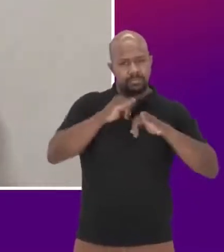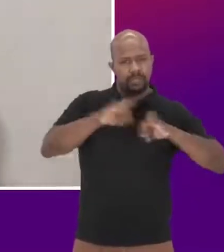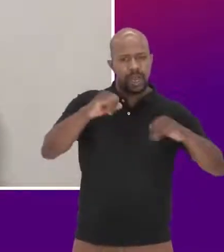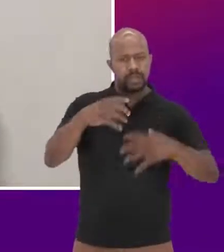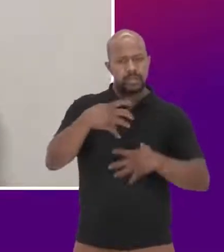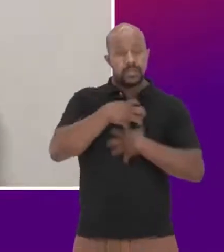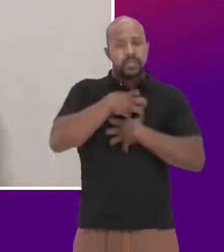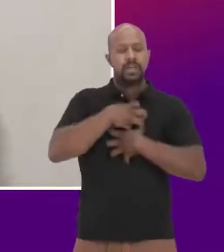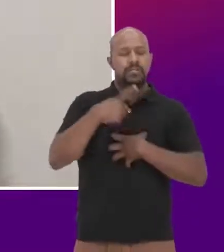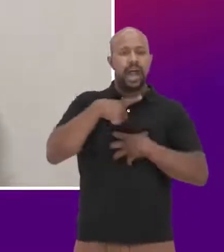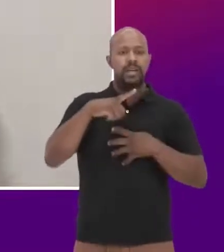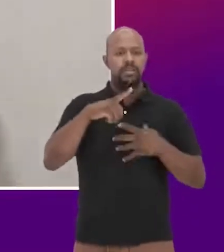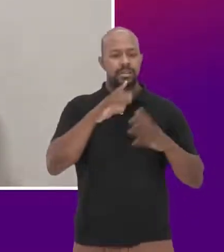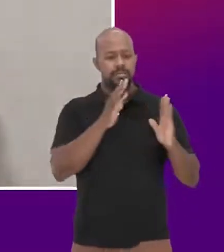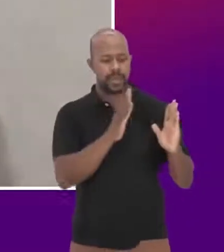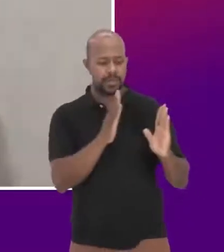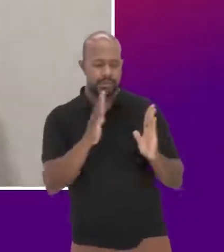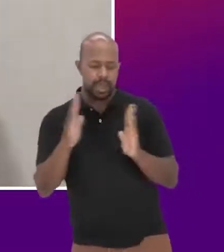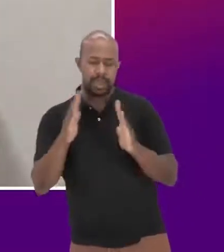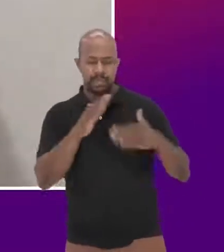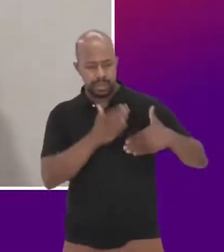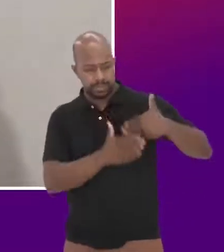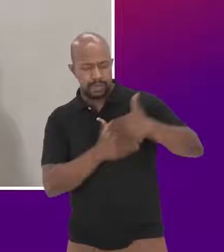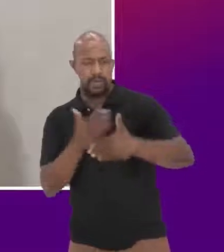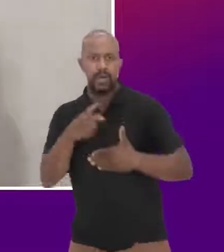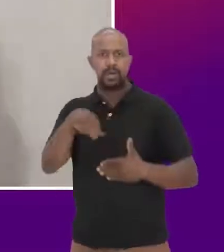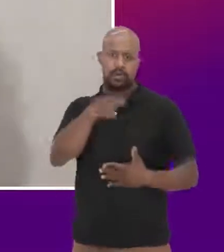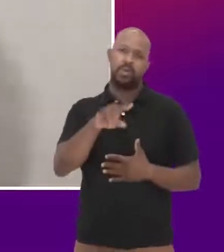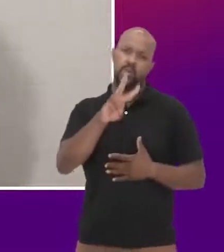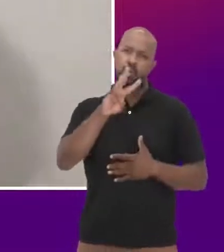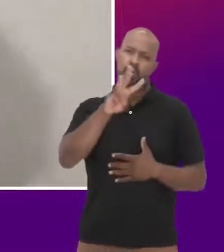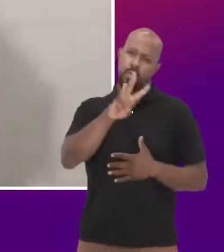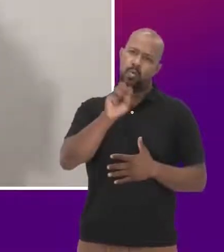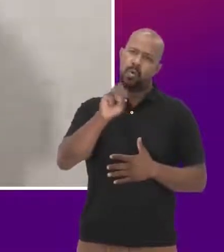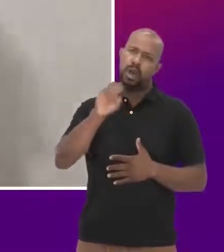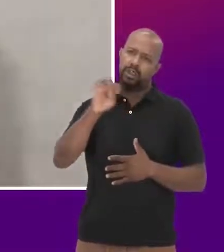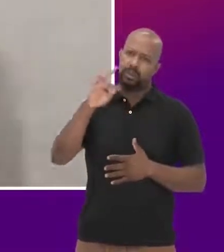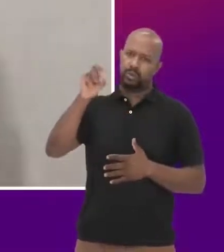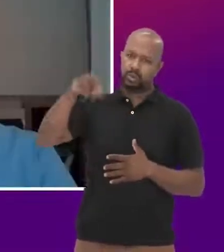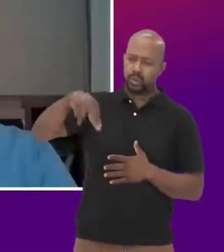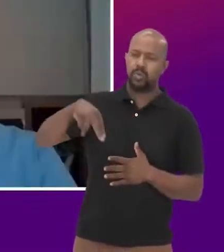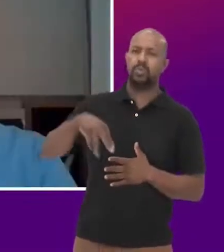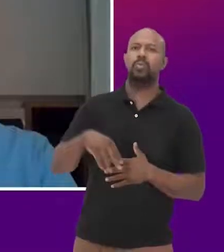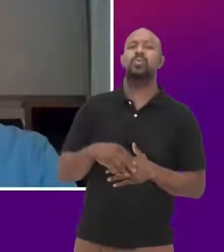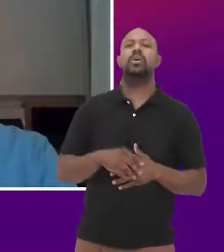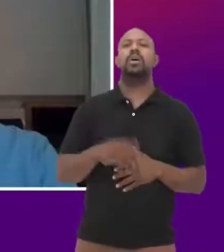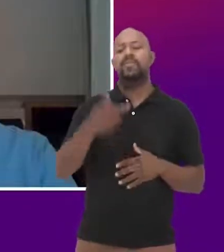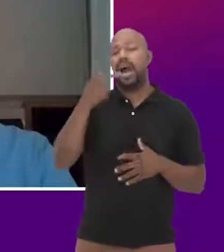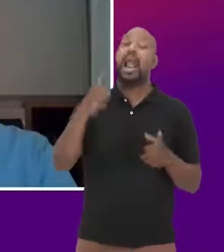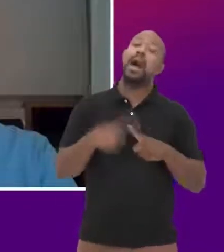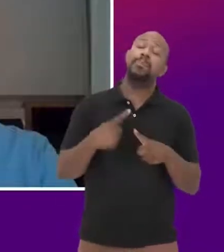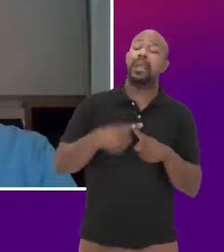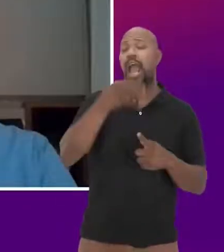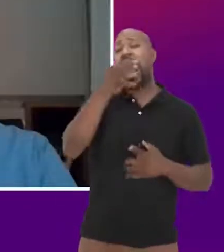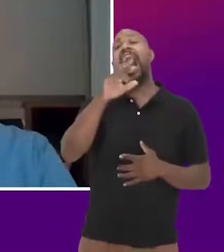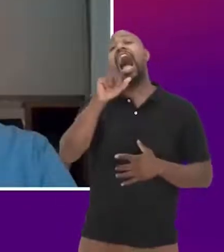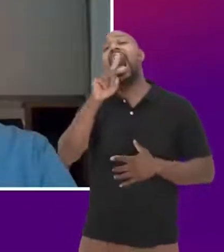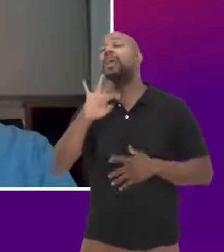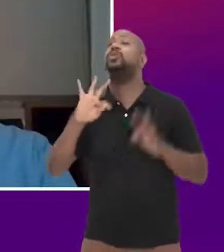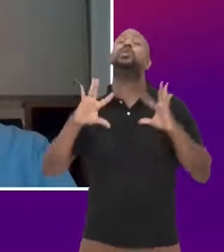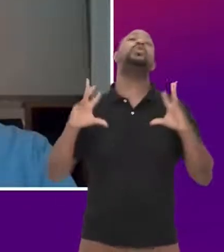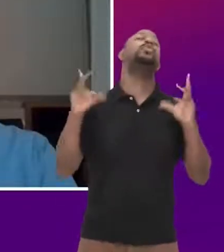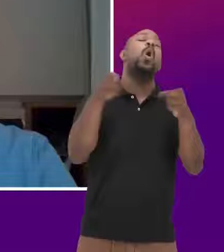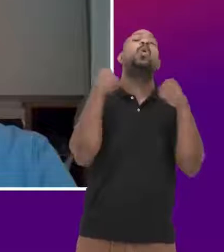o storytelling? E aí, como quando o Washington fala, porque o rádio chega em todo